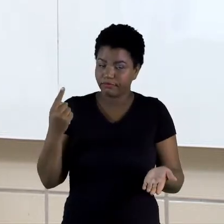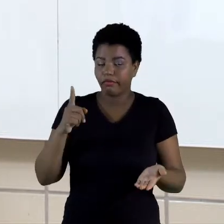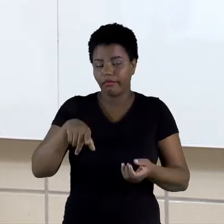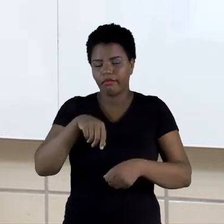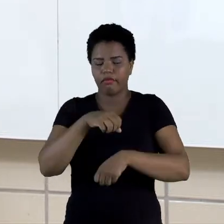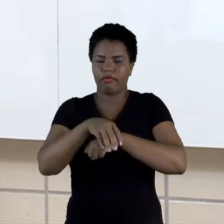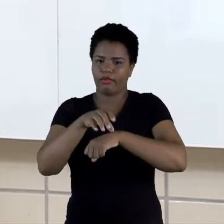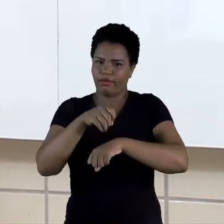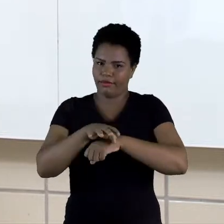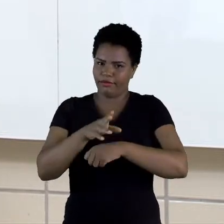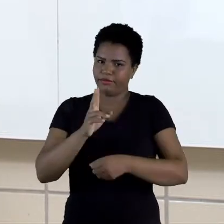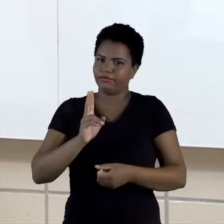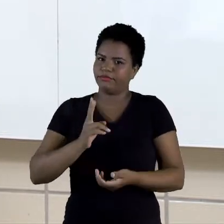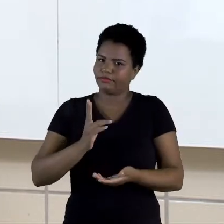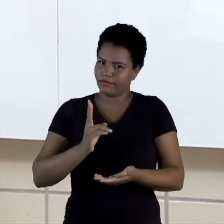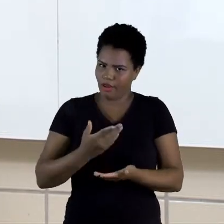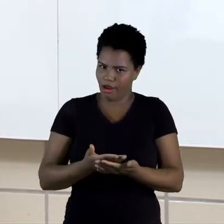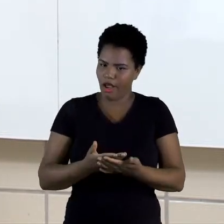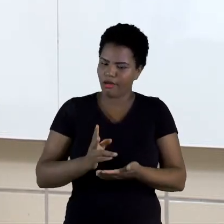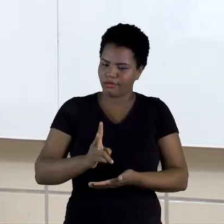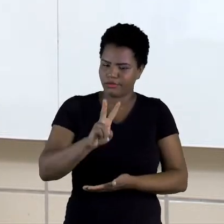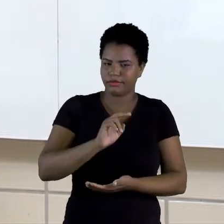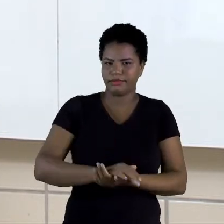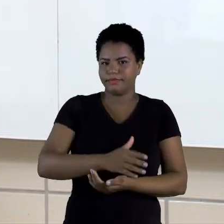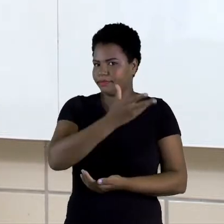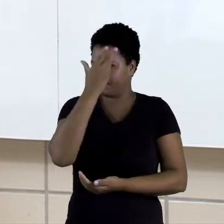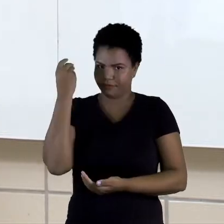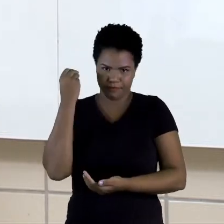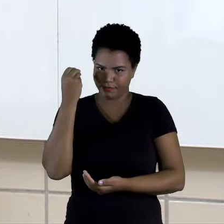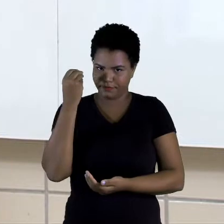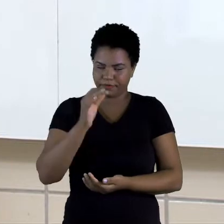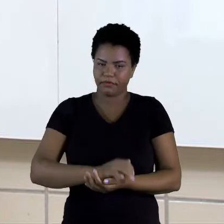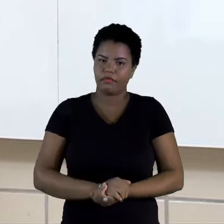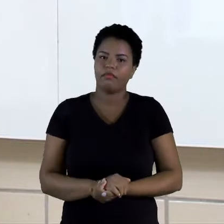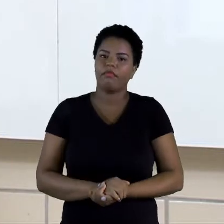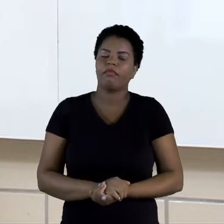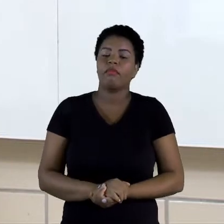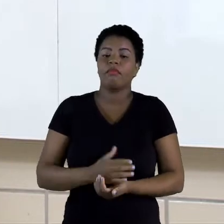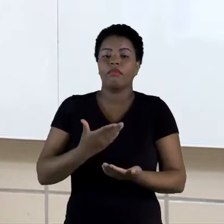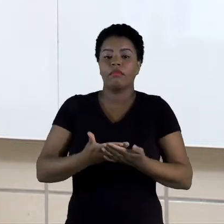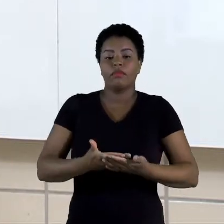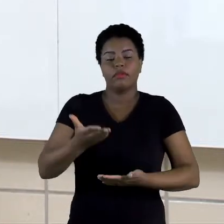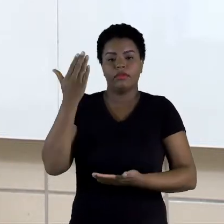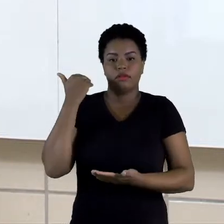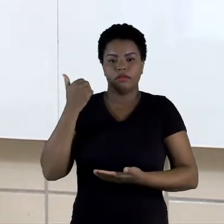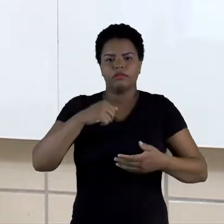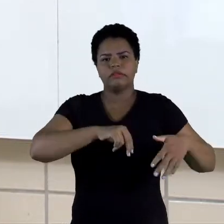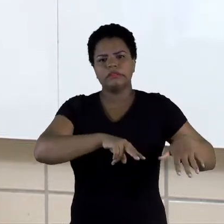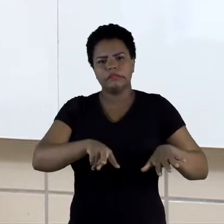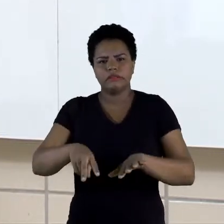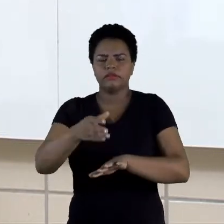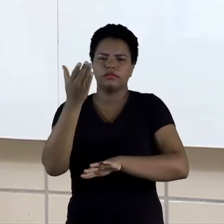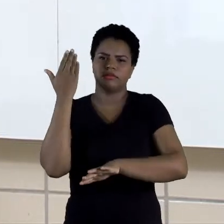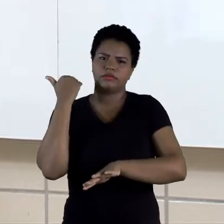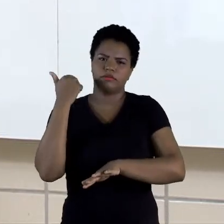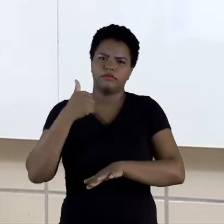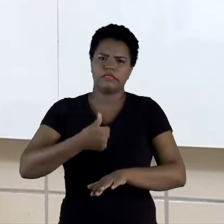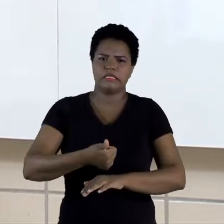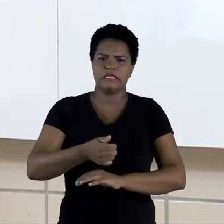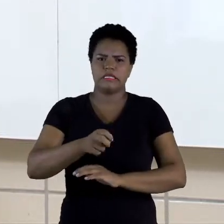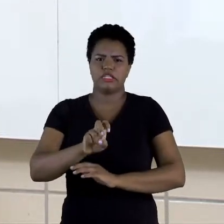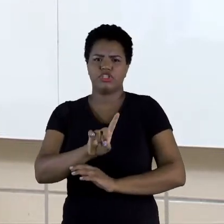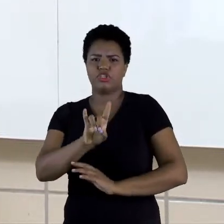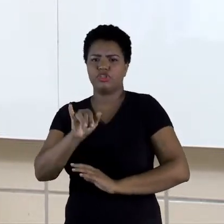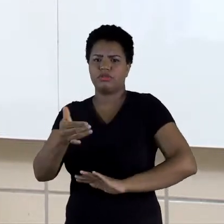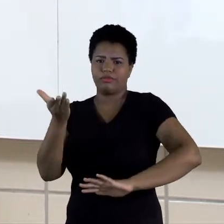recadinho de toda a aula, não se esqueça. Na aula passada, na semana passada, na quinzena passada,